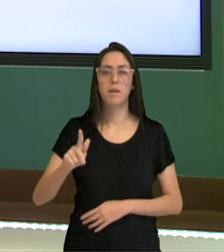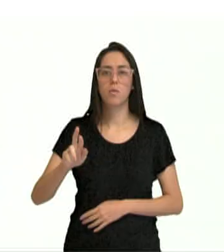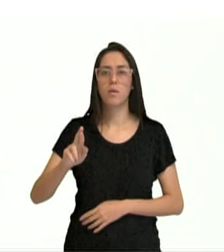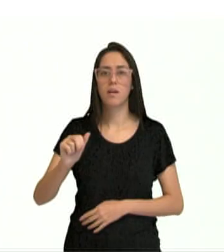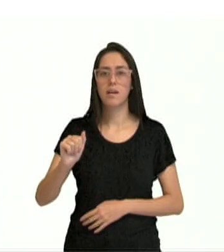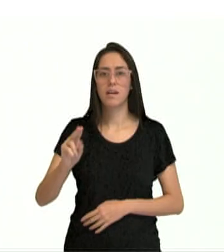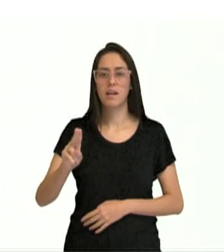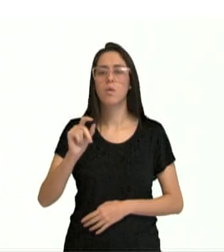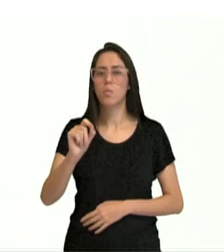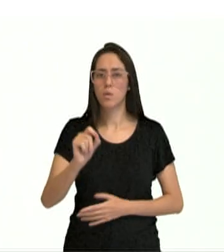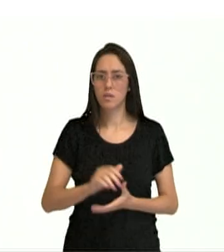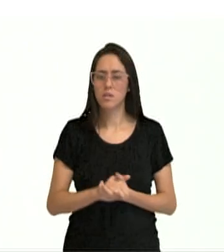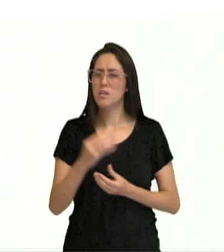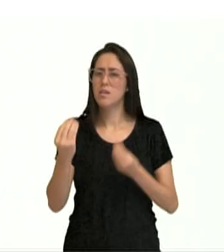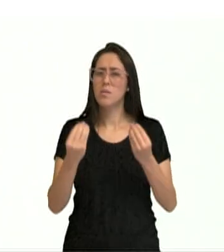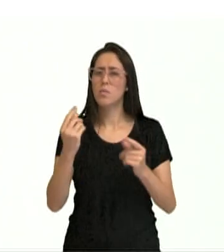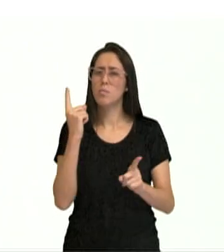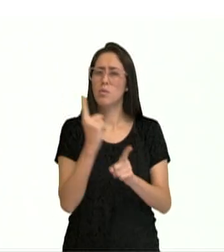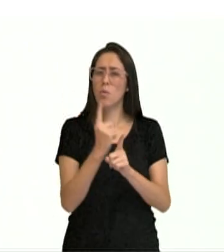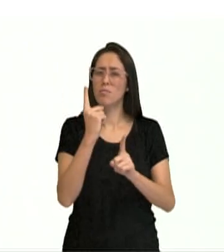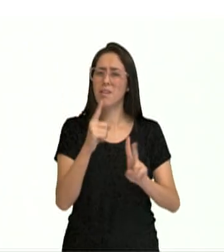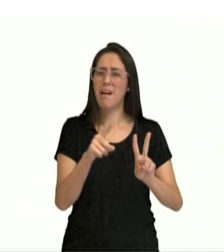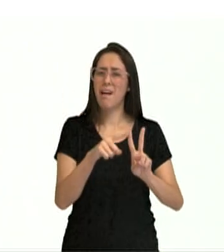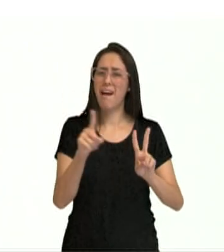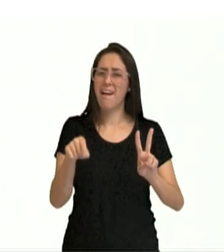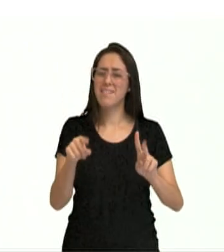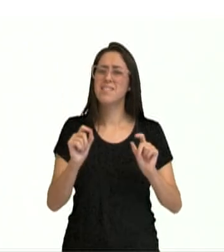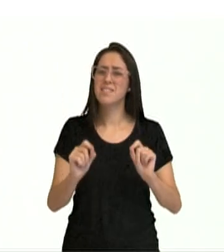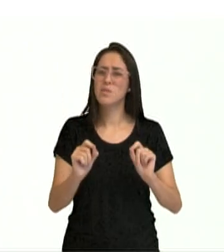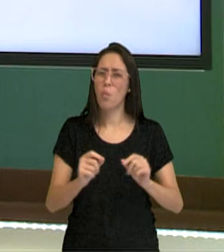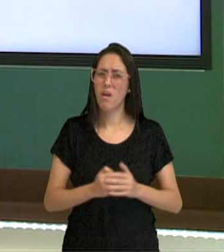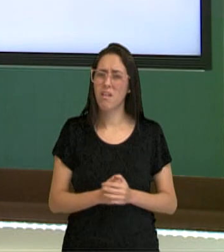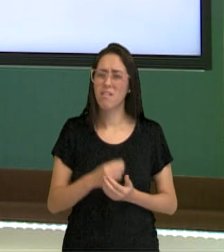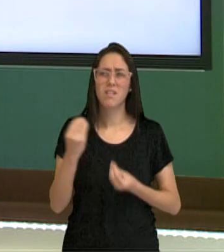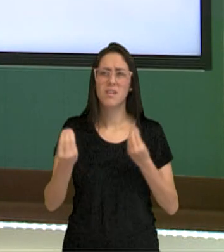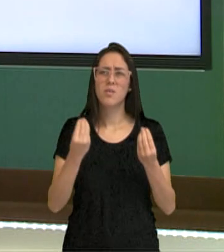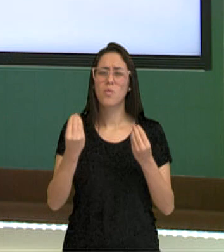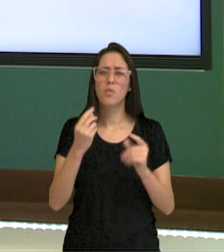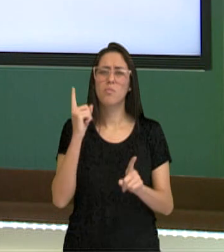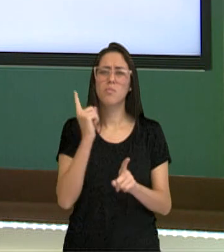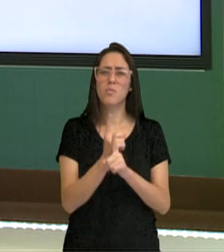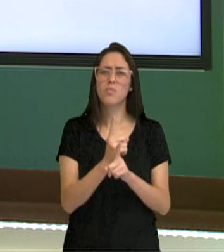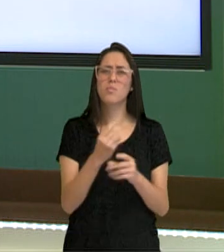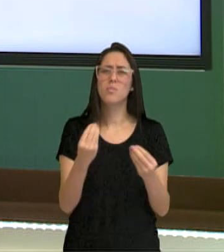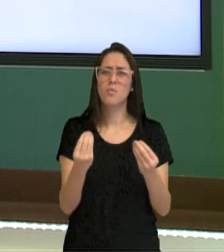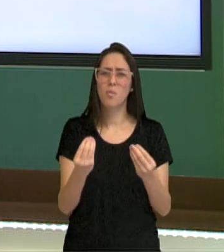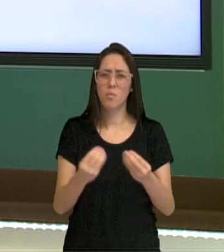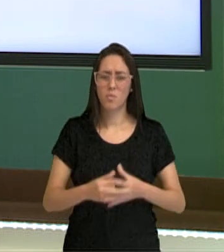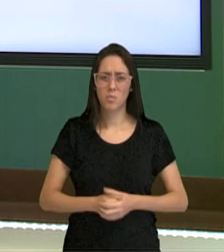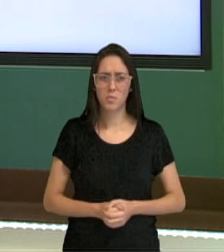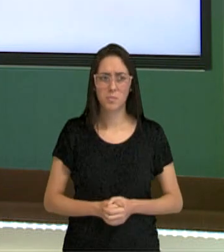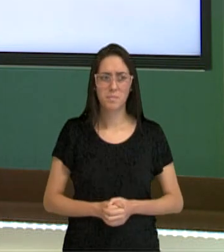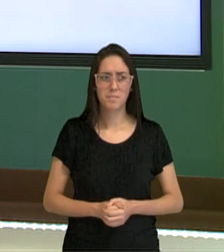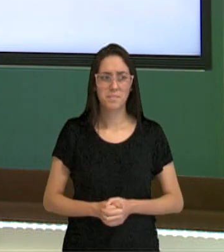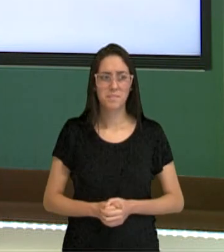Como encontrar a raiz de uma equação do segundo grau? O que que é raiz? Como que eu encontro? O que que eu faço com ela?